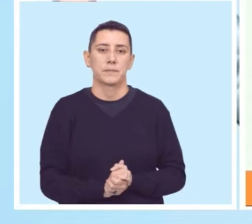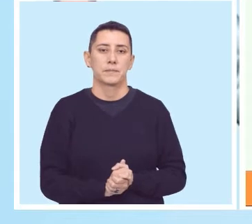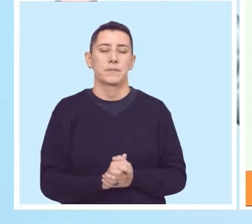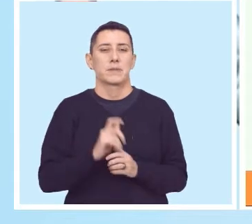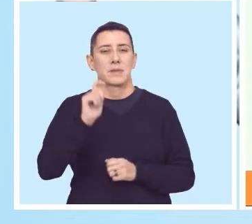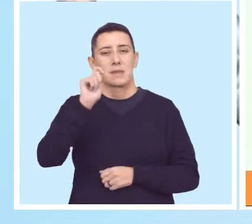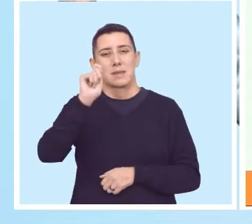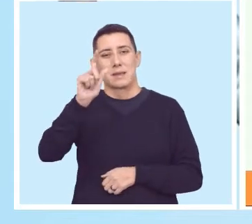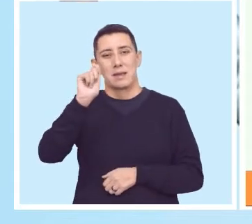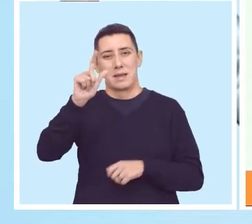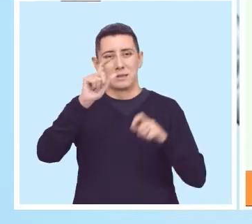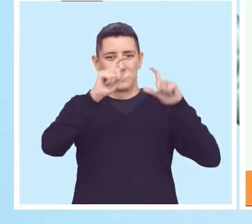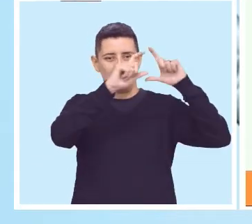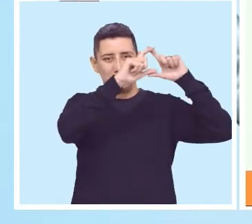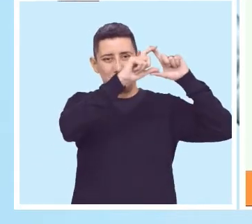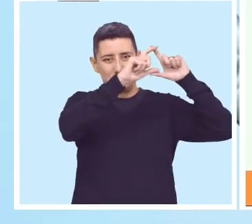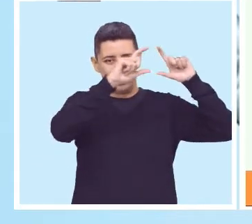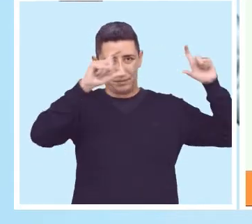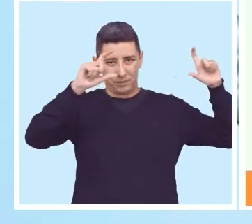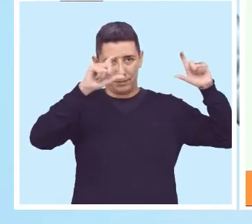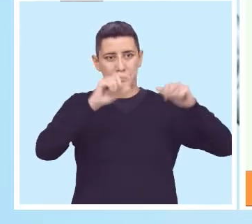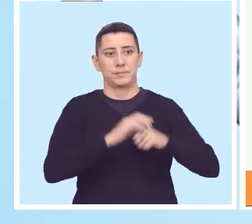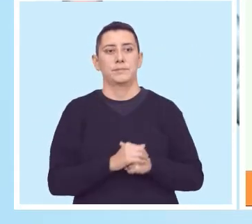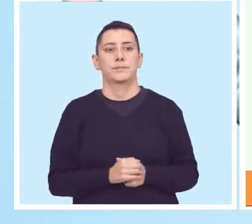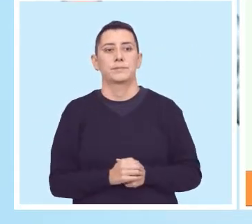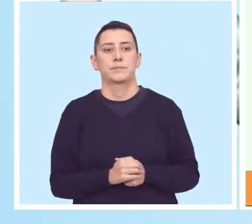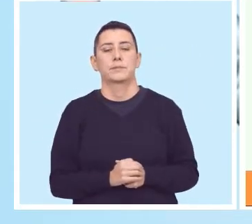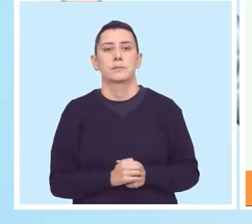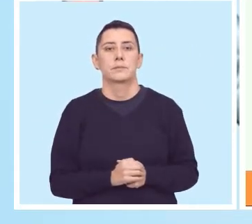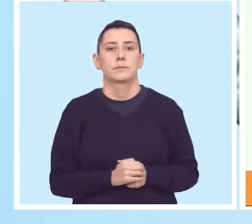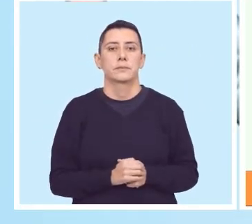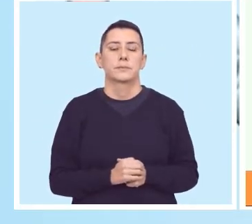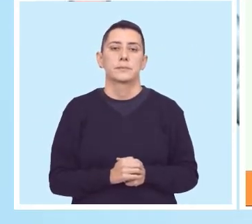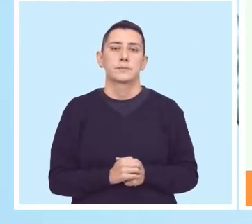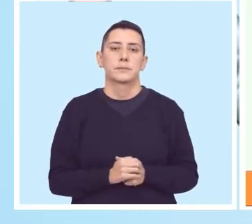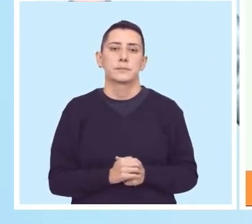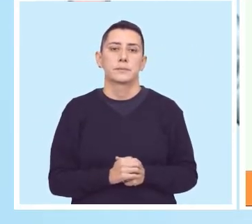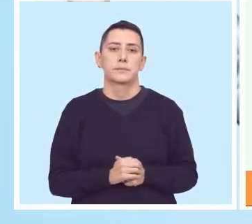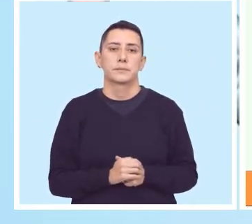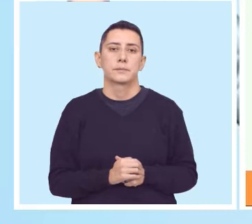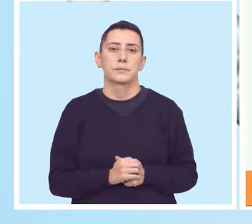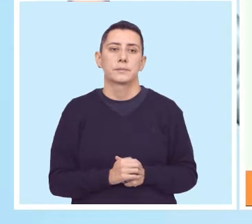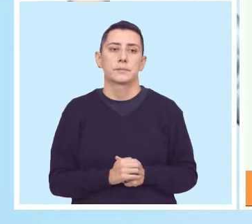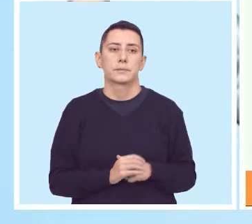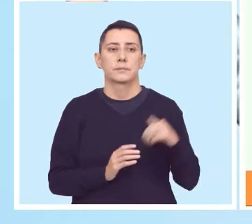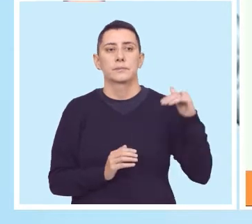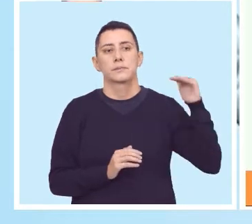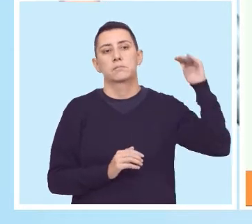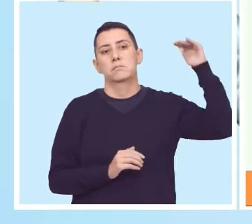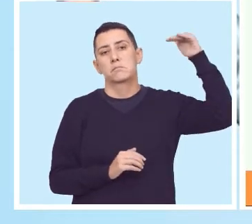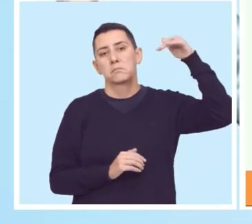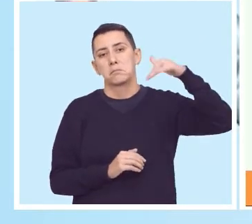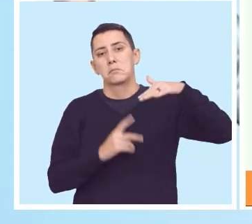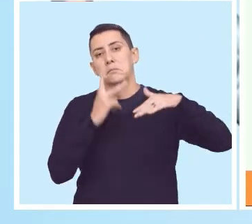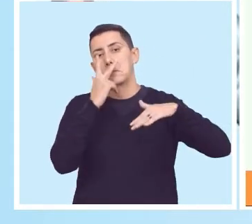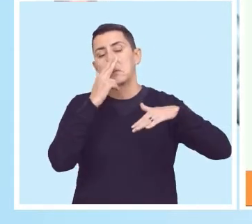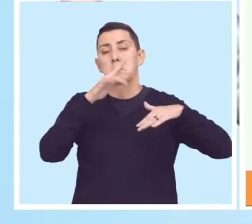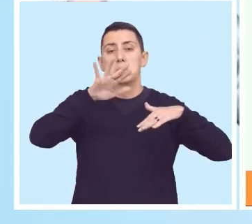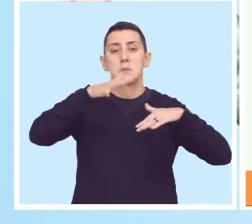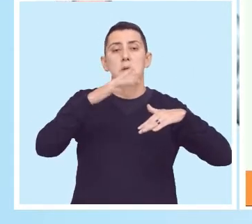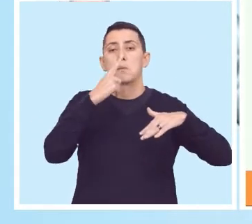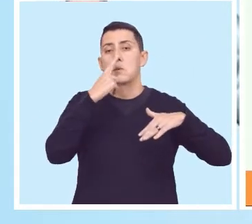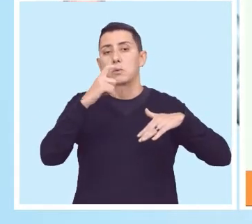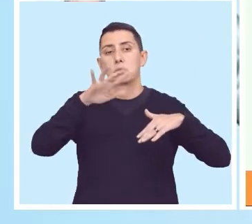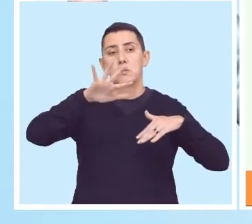azul aqui, essa curva em azul, ela representa poluição moderada, e essa em